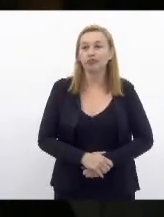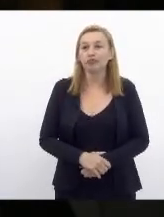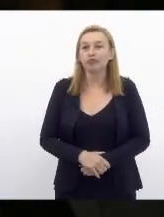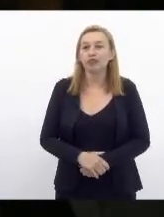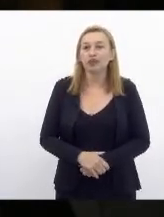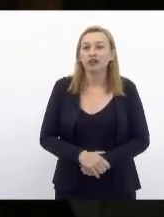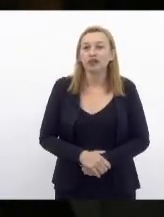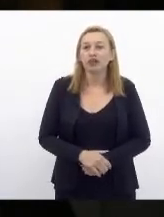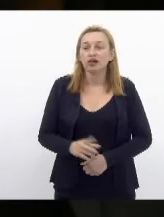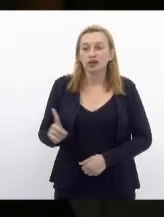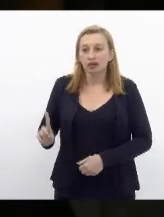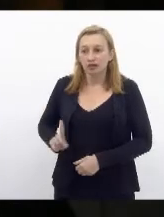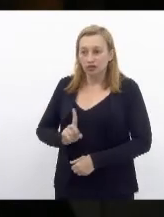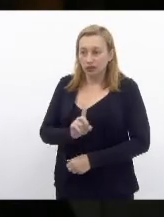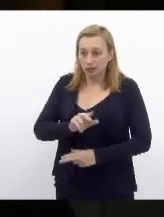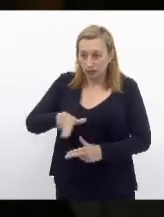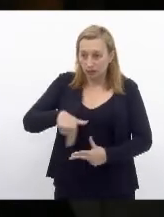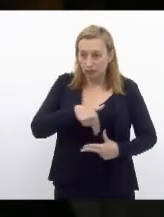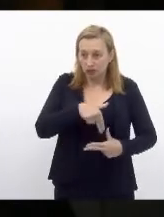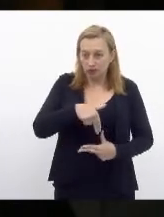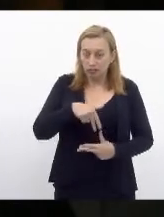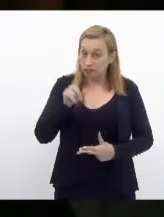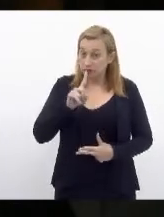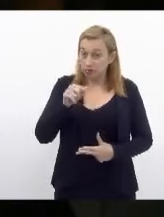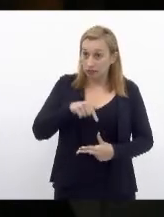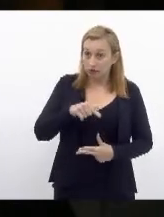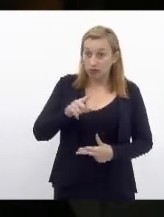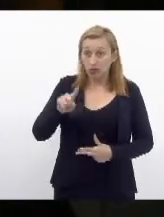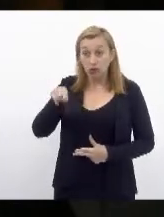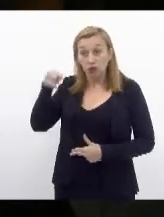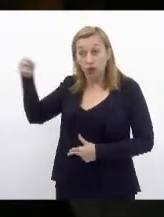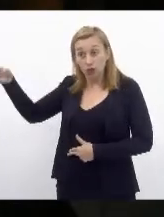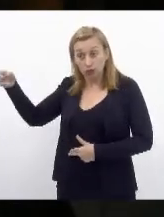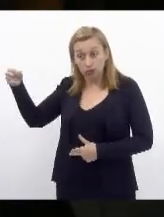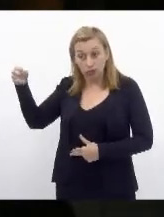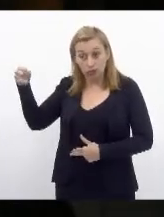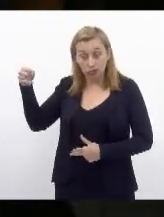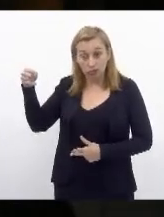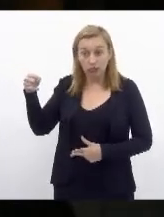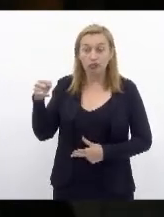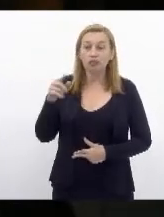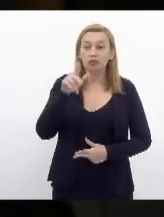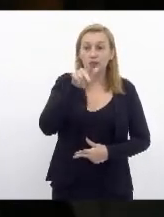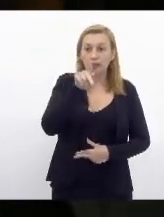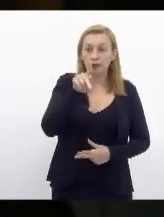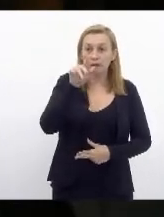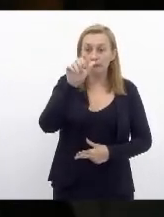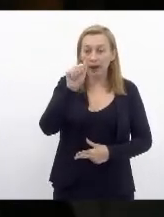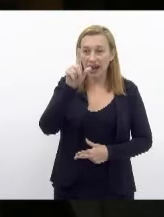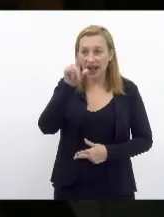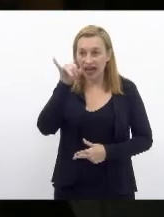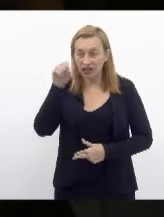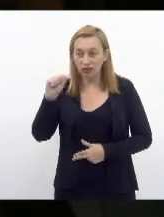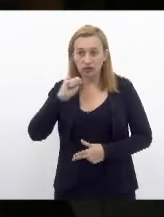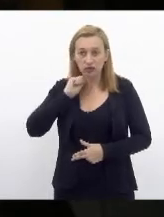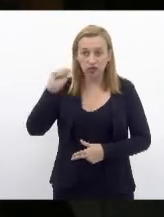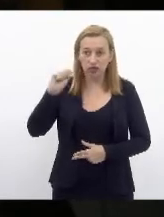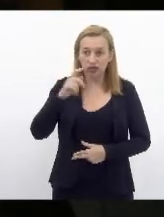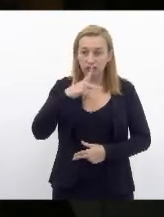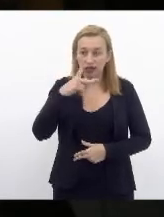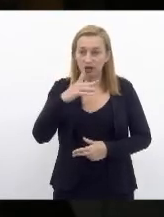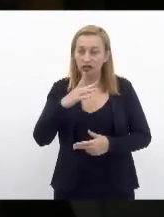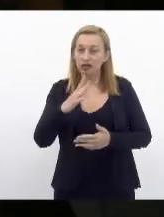eu vim aqui no púlpito, não daqui, lá do Palácio Tiradentes, e disse que meu mandato tinha